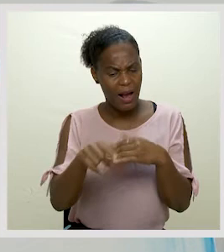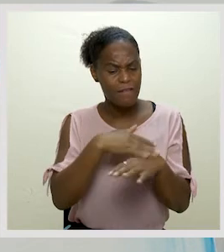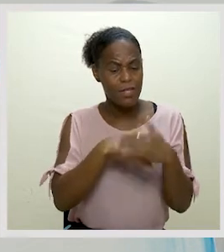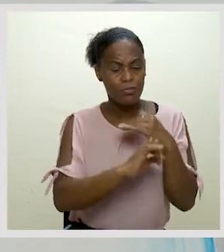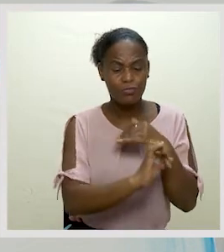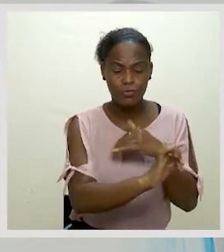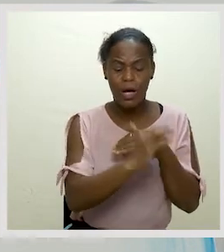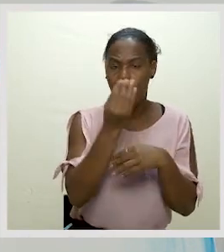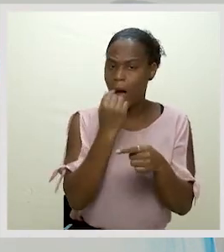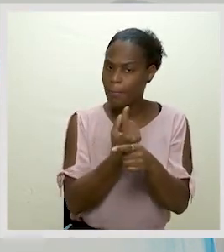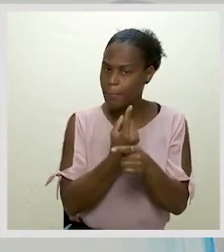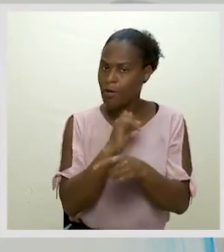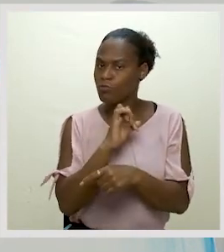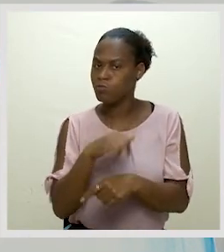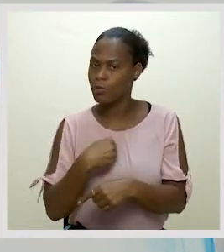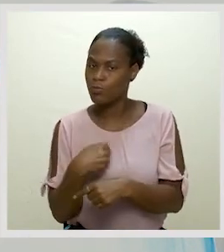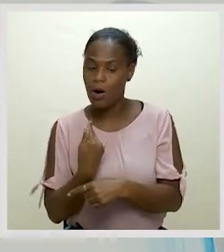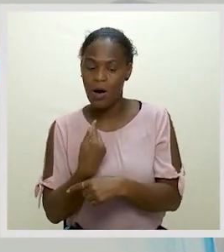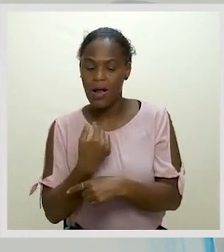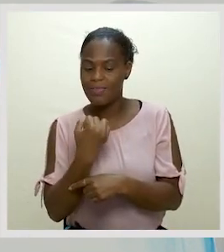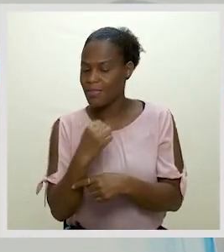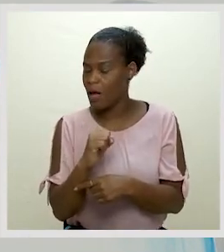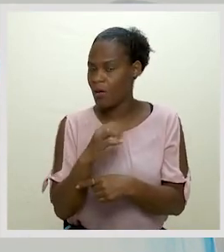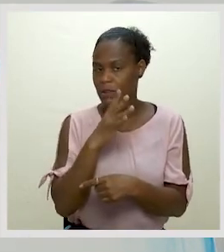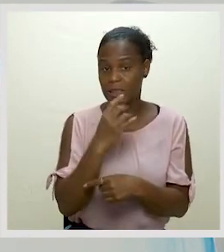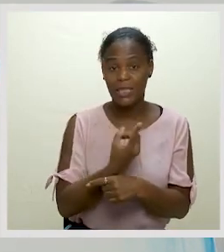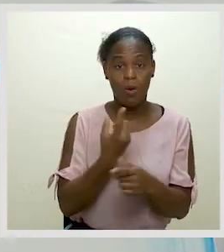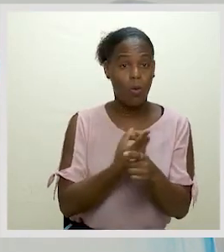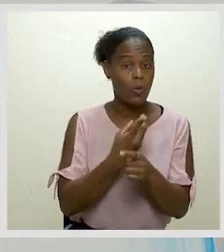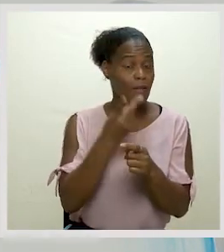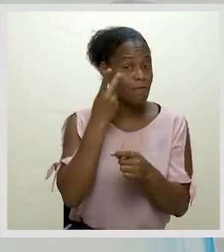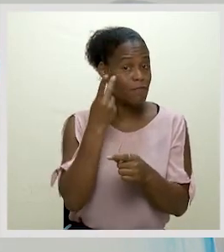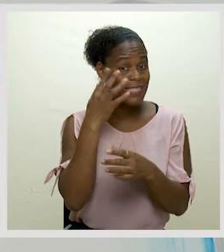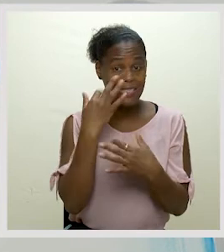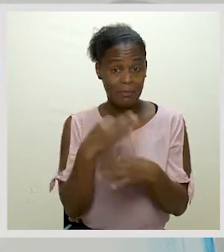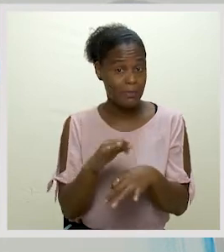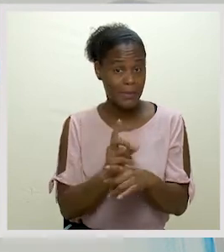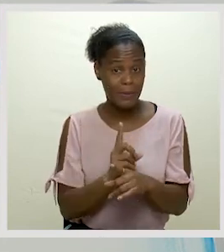de sintetizar o seu próprio alimento não se considera como um ser vivo